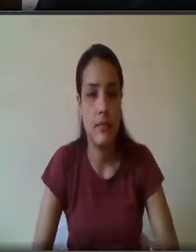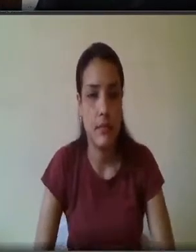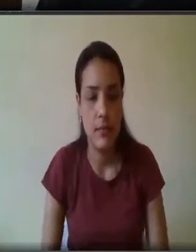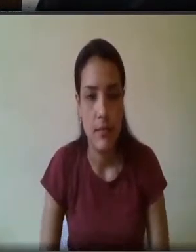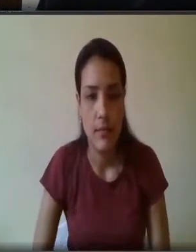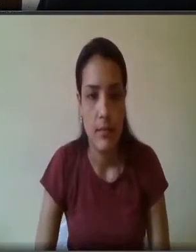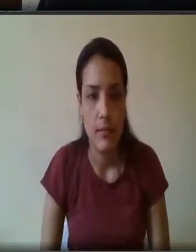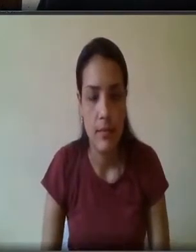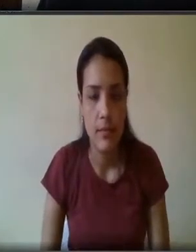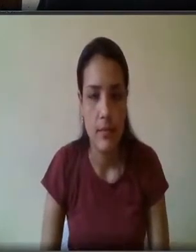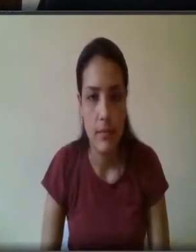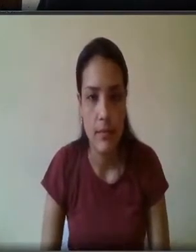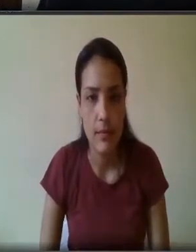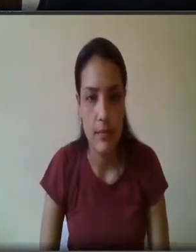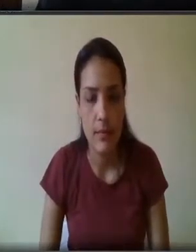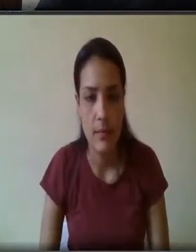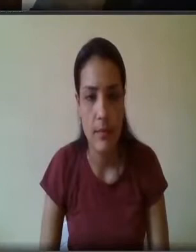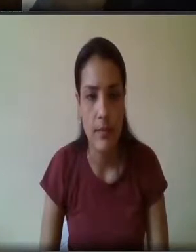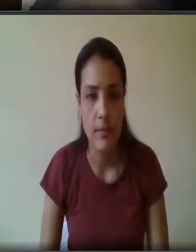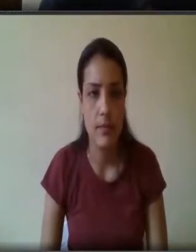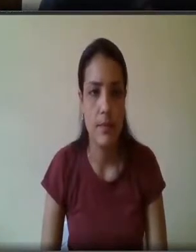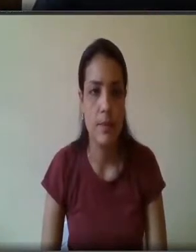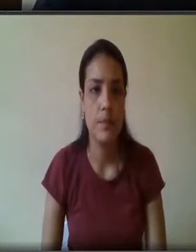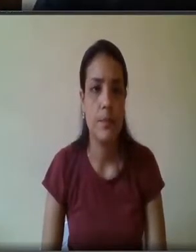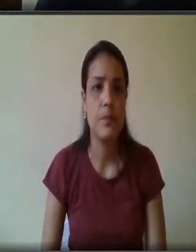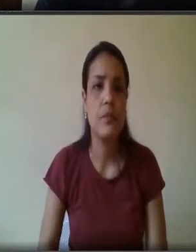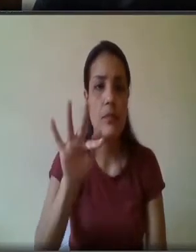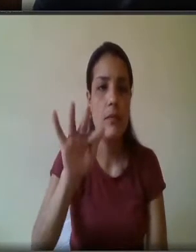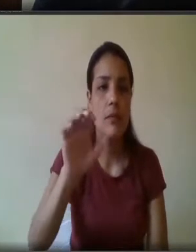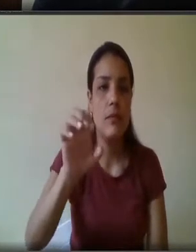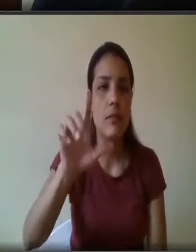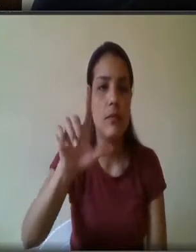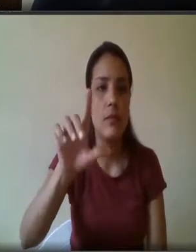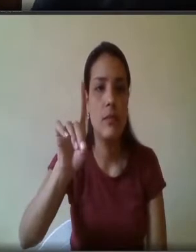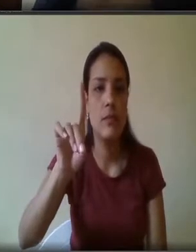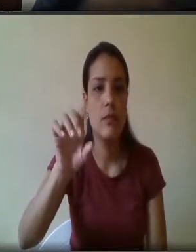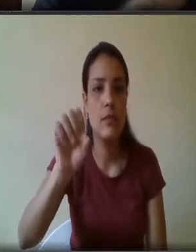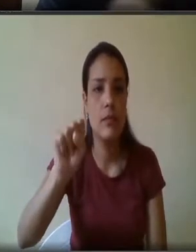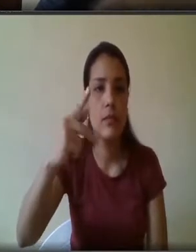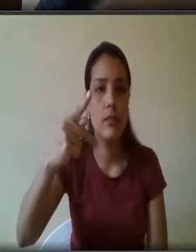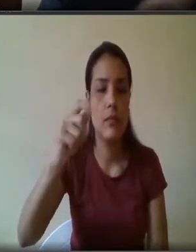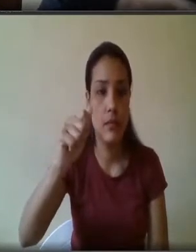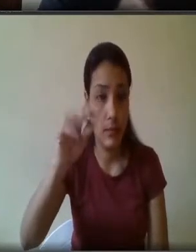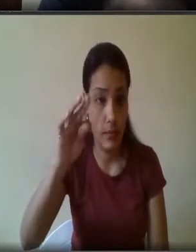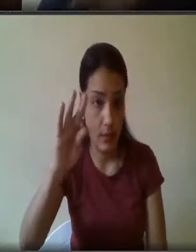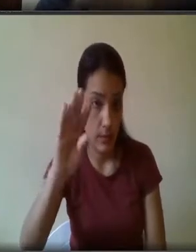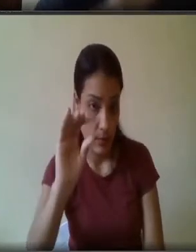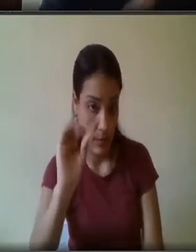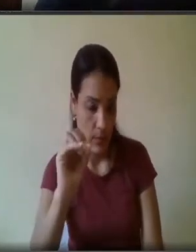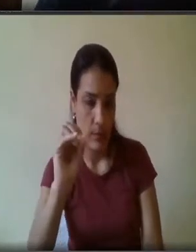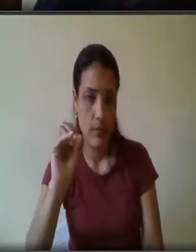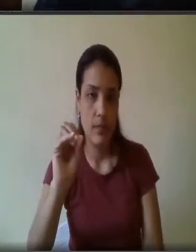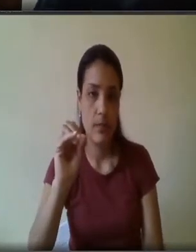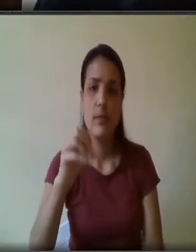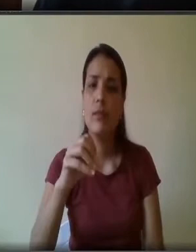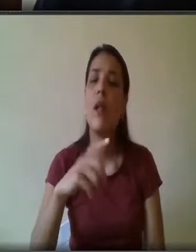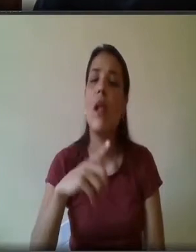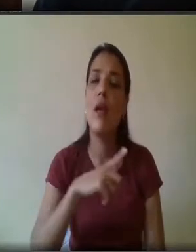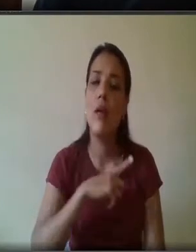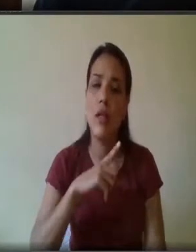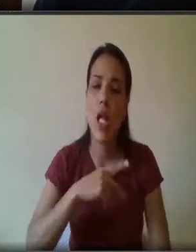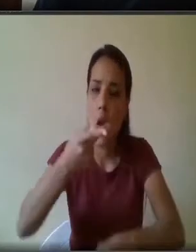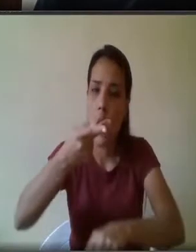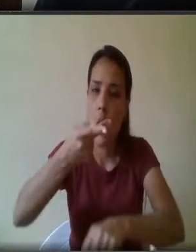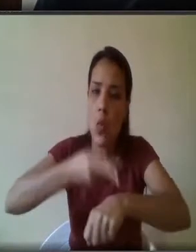né? O feldspato, né? Porque vai estar em rochas que a